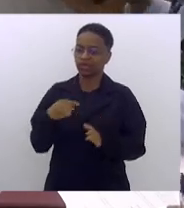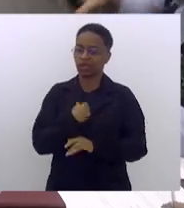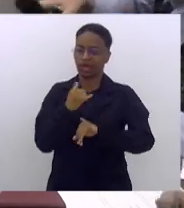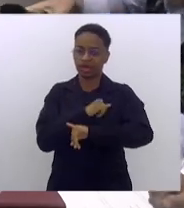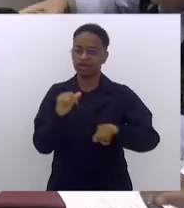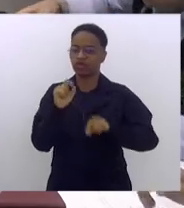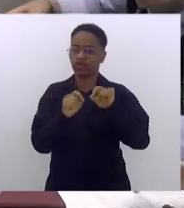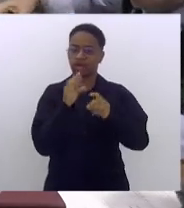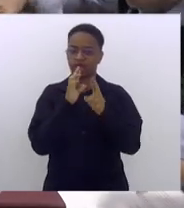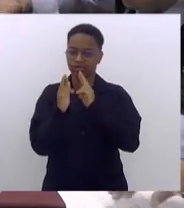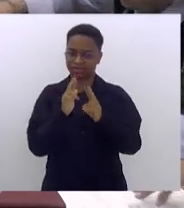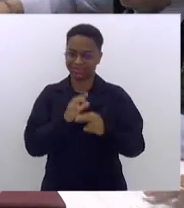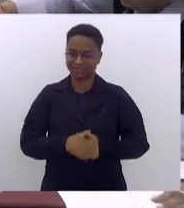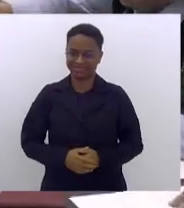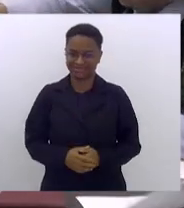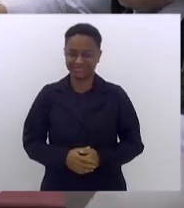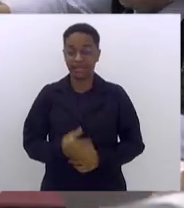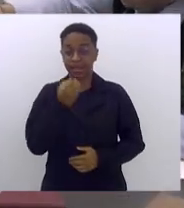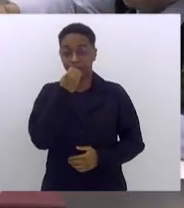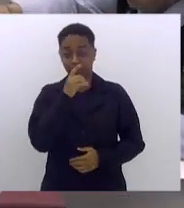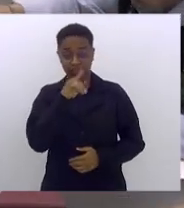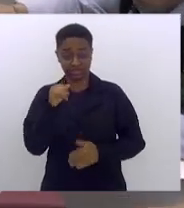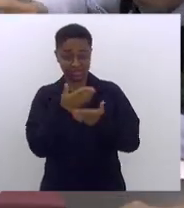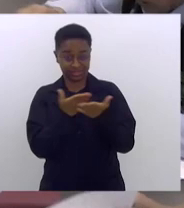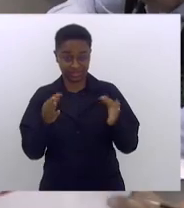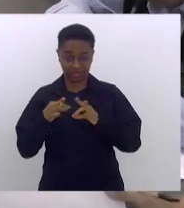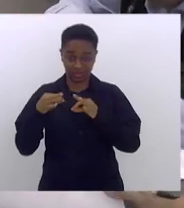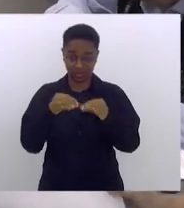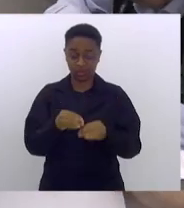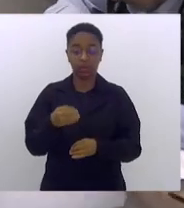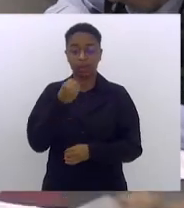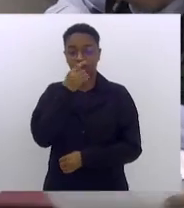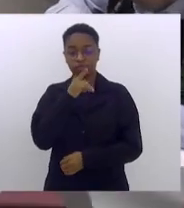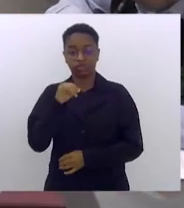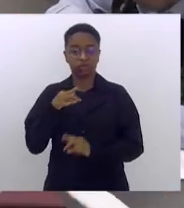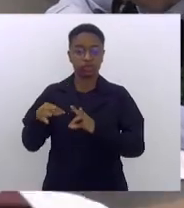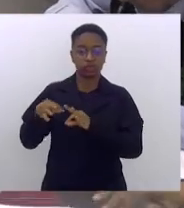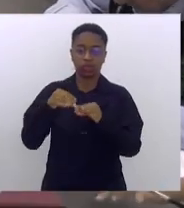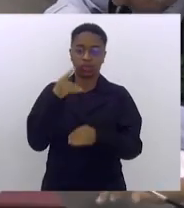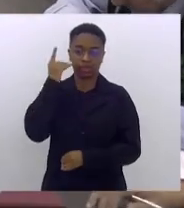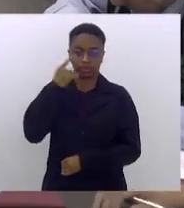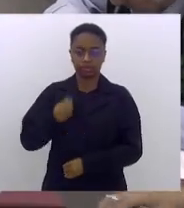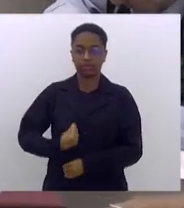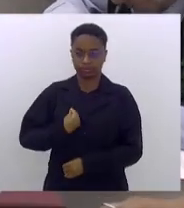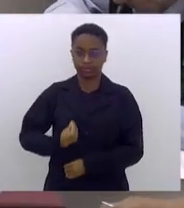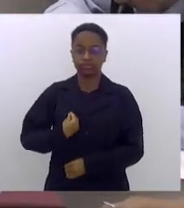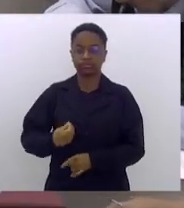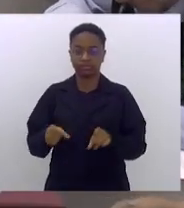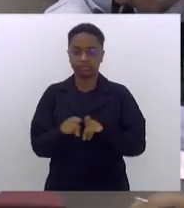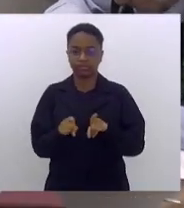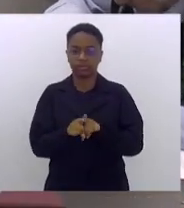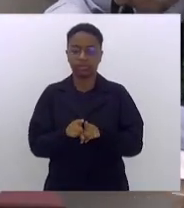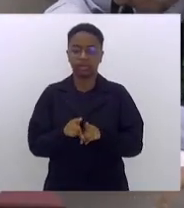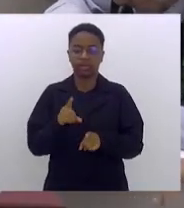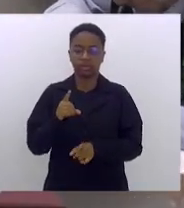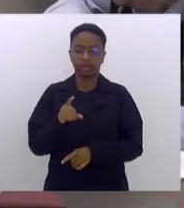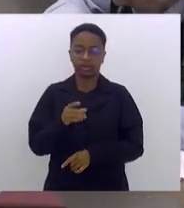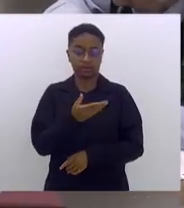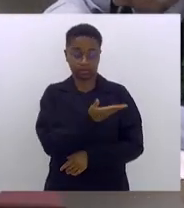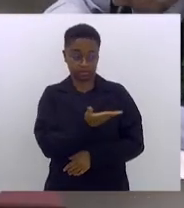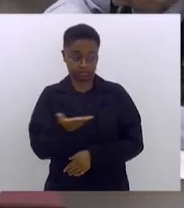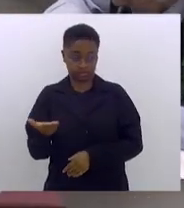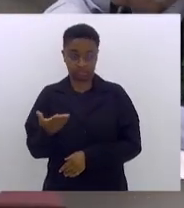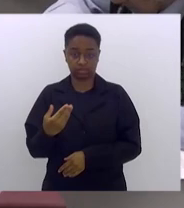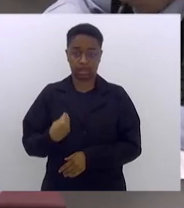resultado. Bom dia a todos. Bom dia, deputado Mink, deputada Célia Jordão, deputado Fred, deputado Cozzolino,